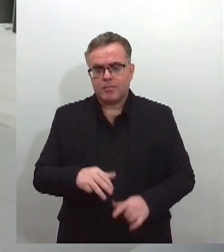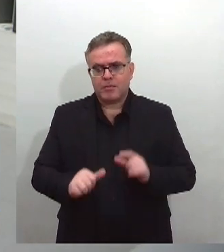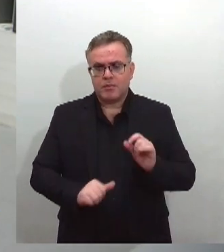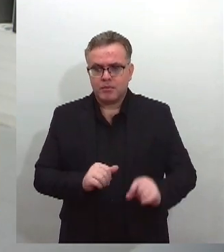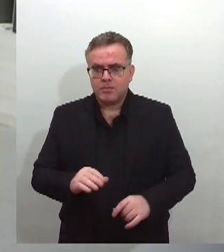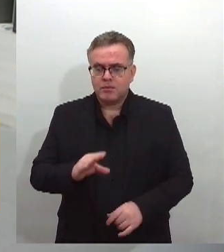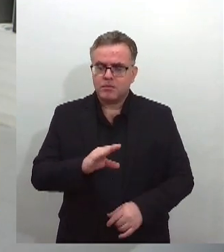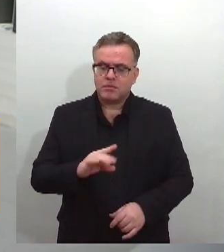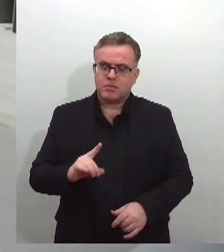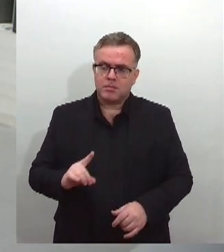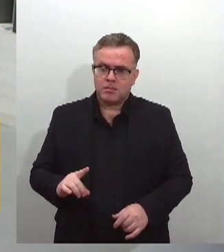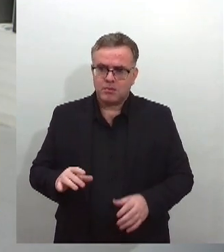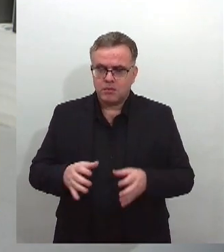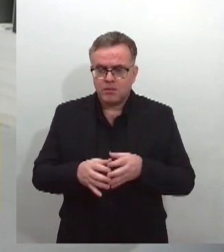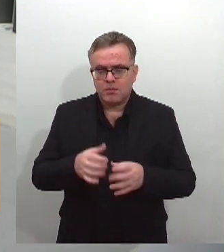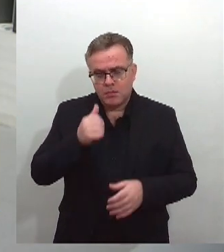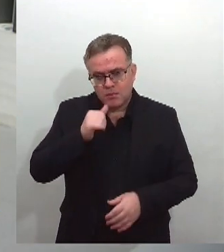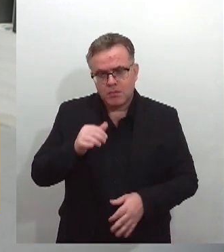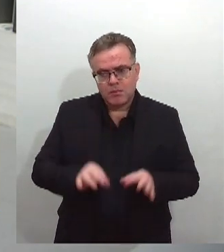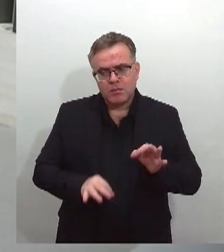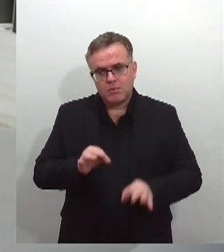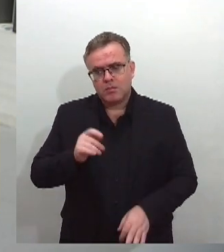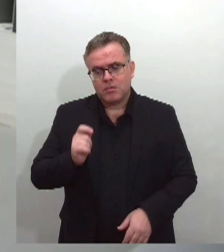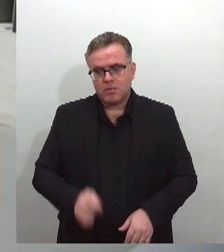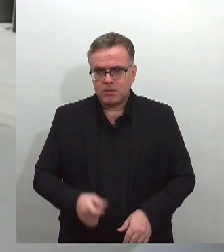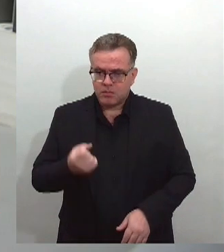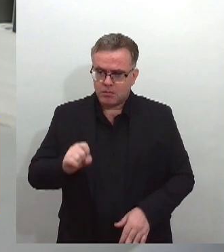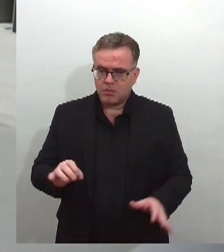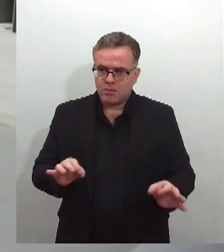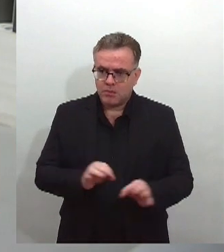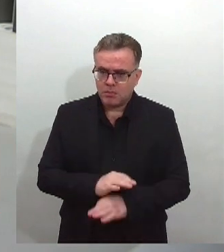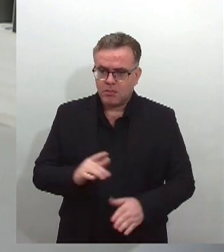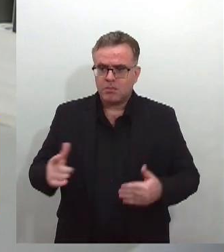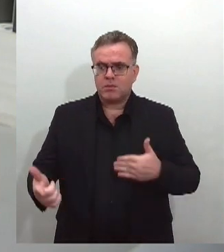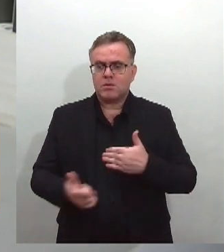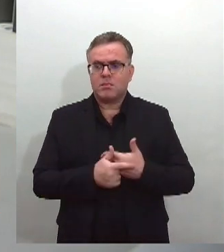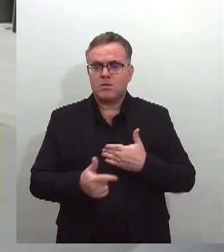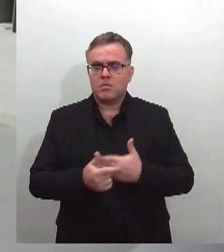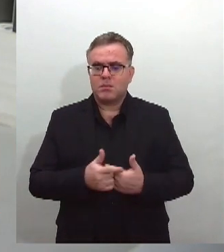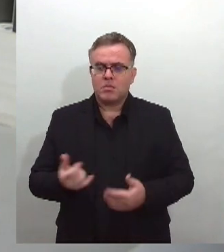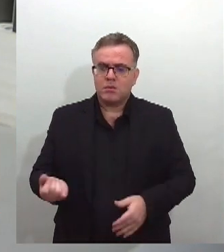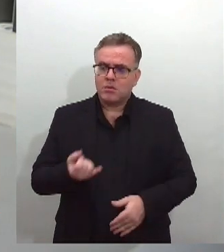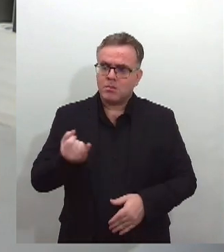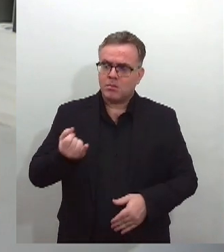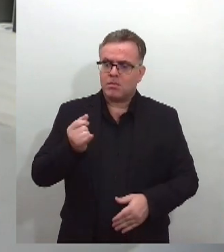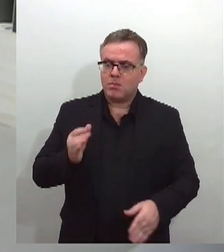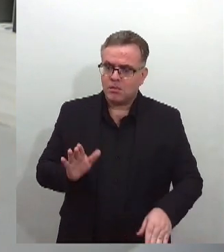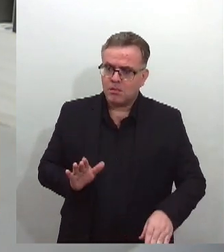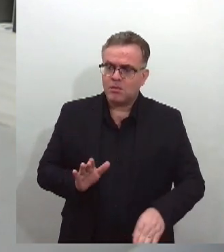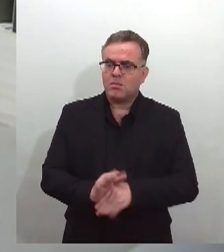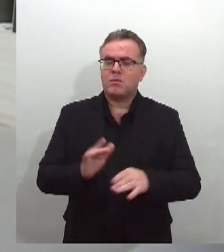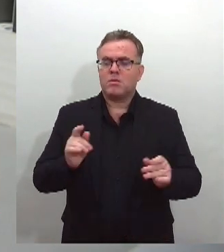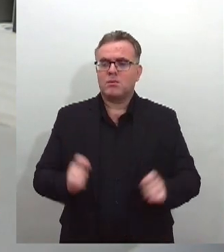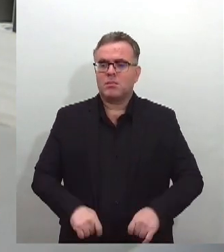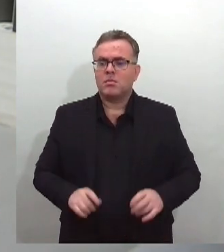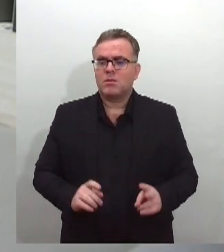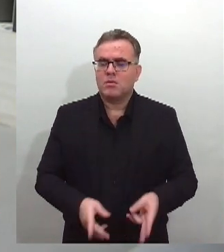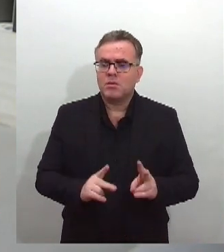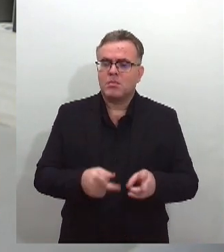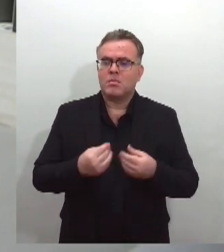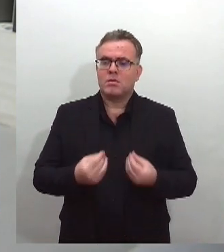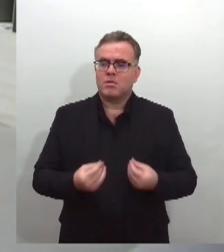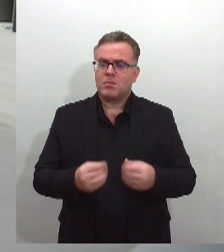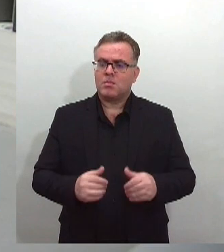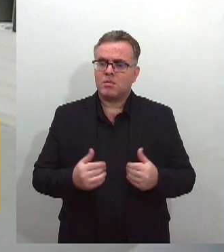do Tribunal de Justiça de Sergipe tem um papel fundamental no apoio a esses centros e é sobre isso que eu converso agora com a